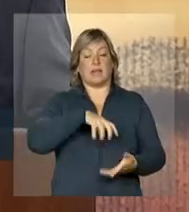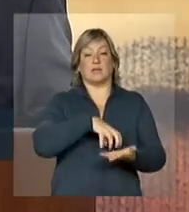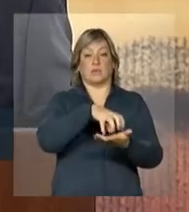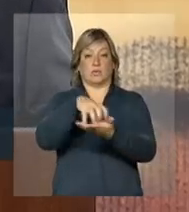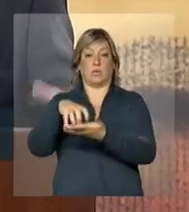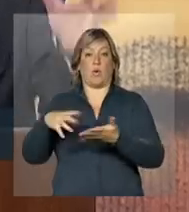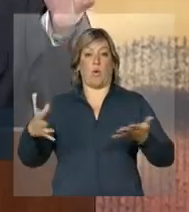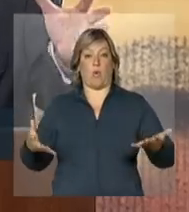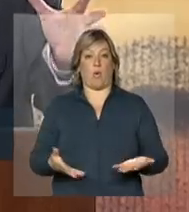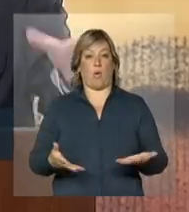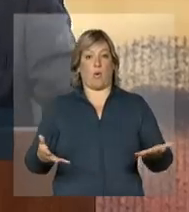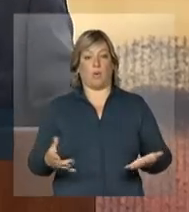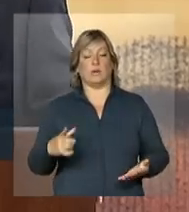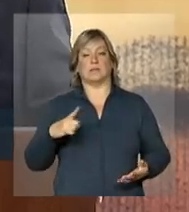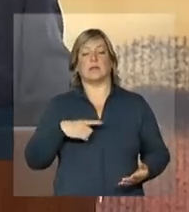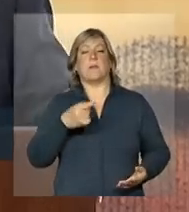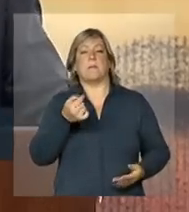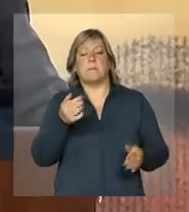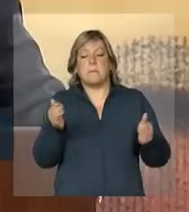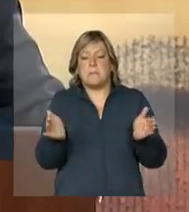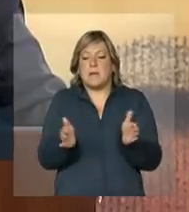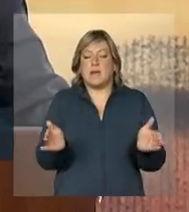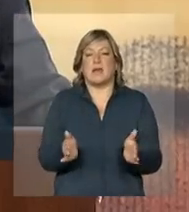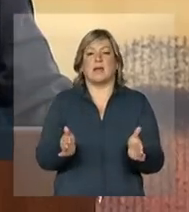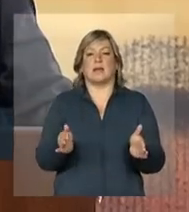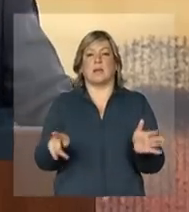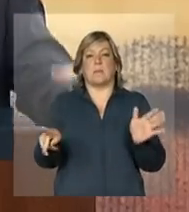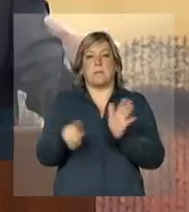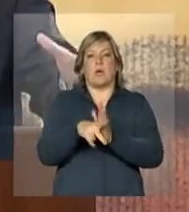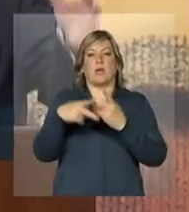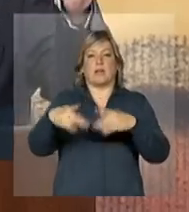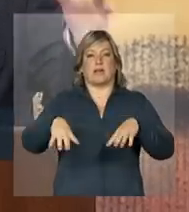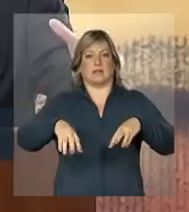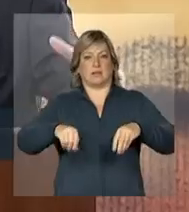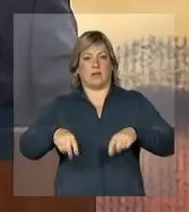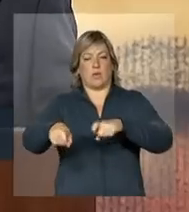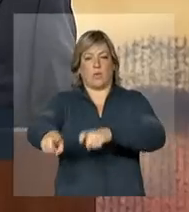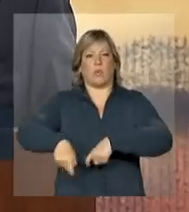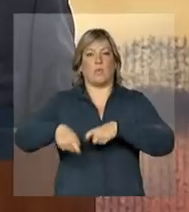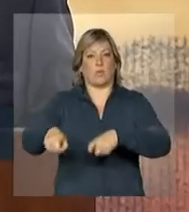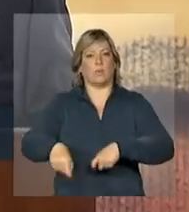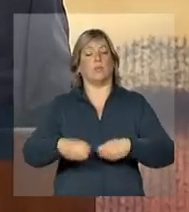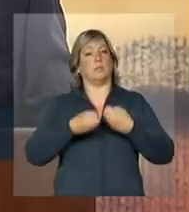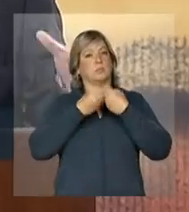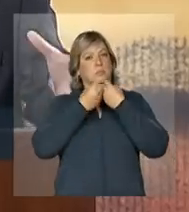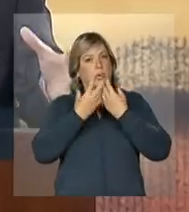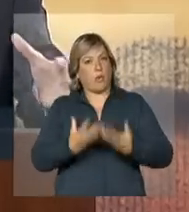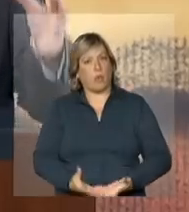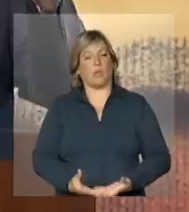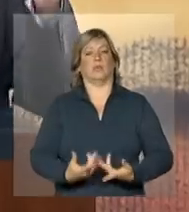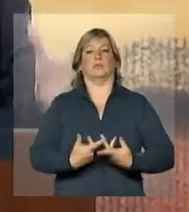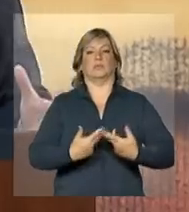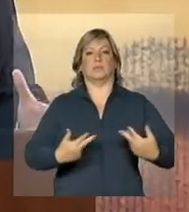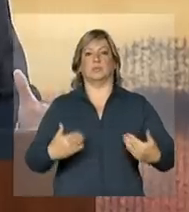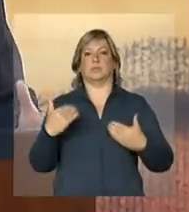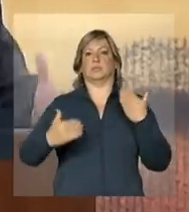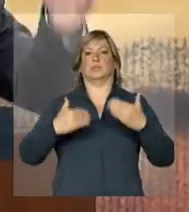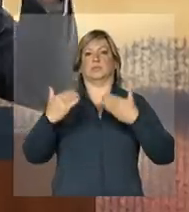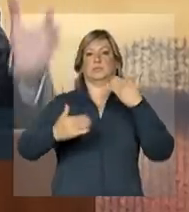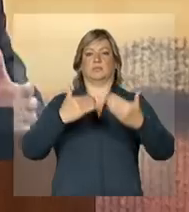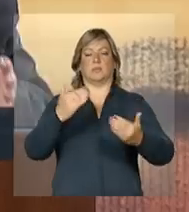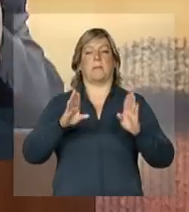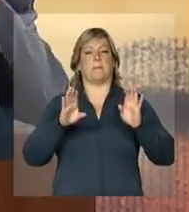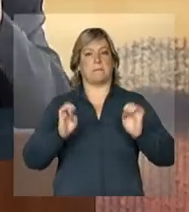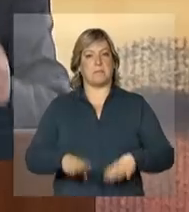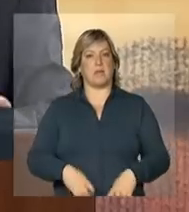comunidades Com pequenas propriedades rurais são comunidades prósperas são comunidades que se desenvolveram em